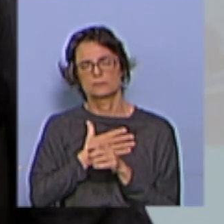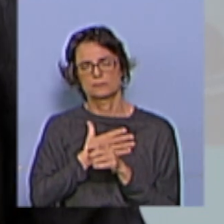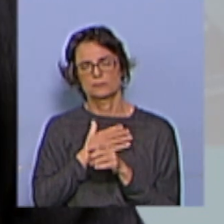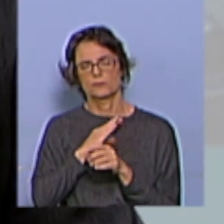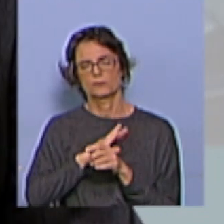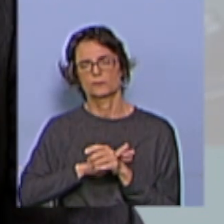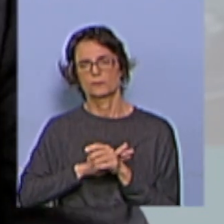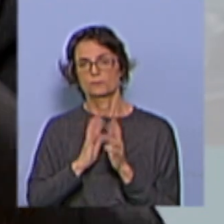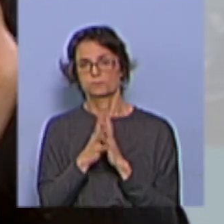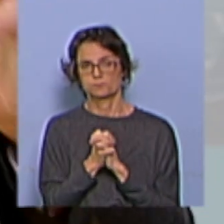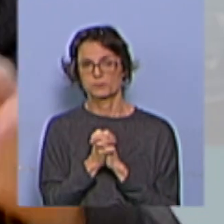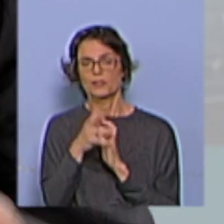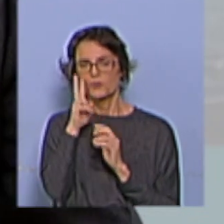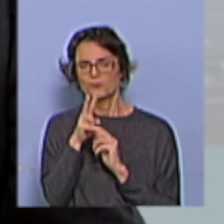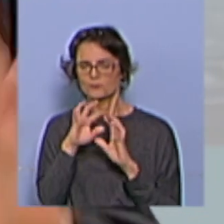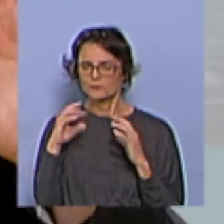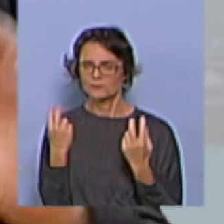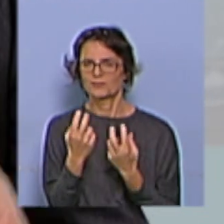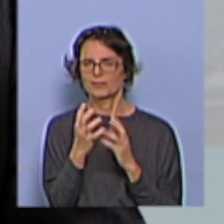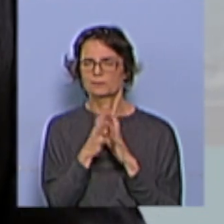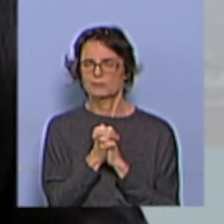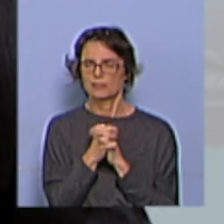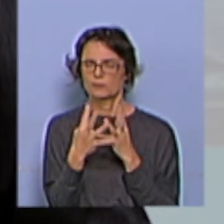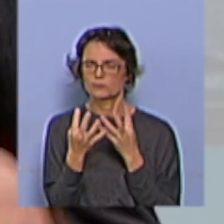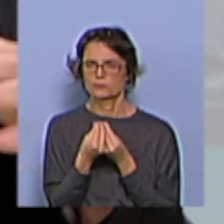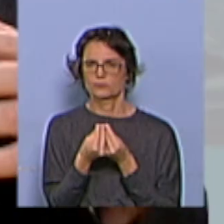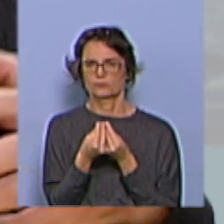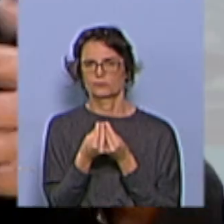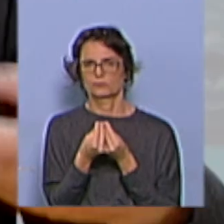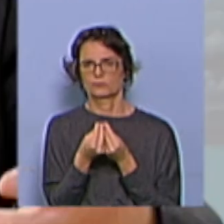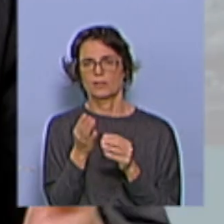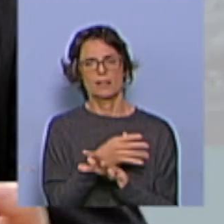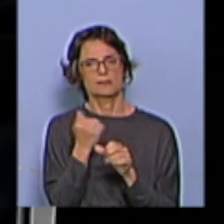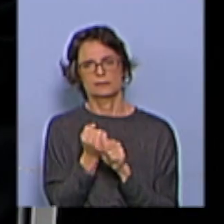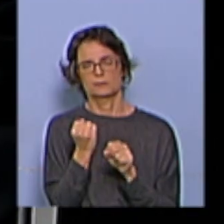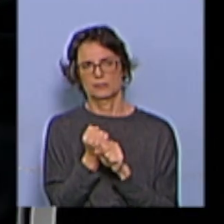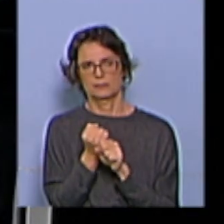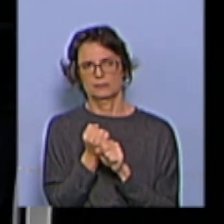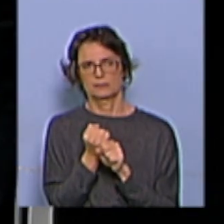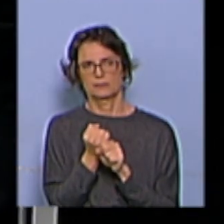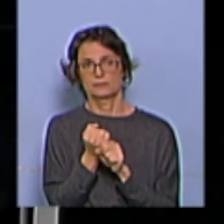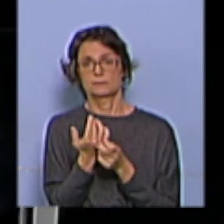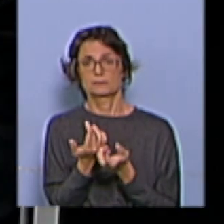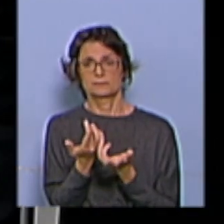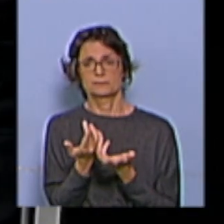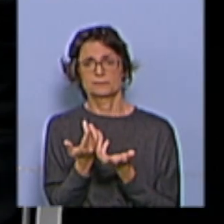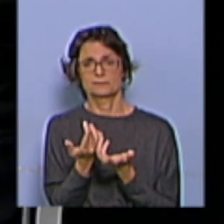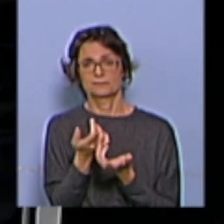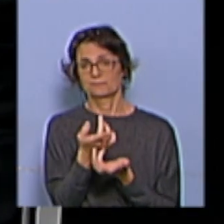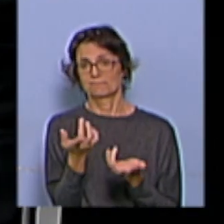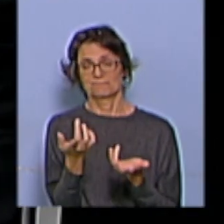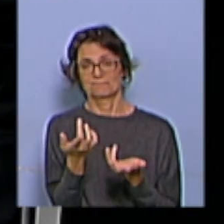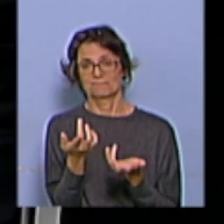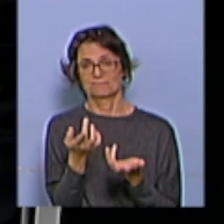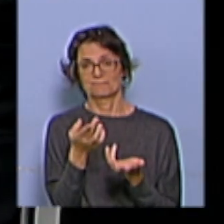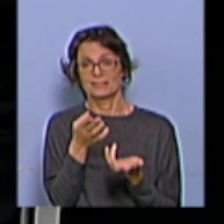para os profissionais também. E neste tempo, de maneira particular. E se eles o faziam, também o faziam, não? Depois junto dos